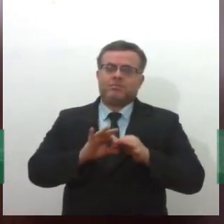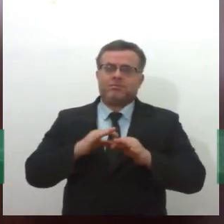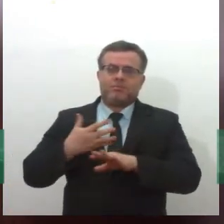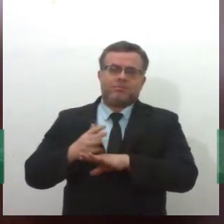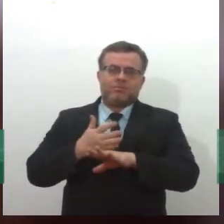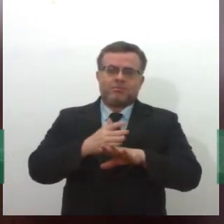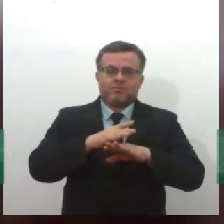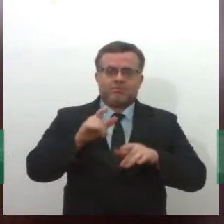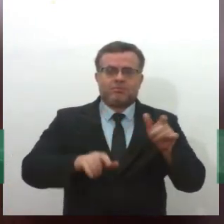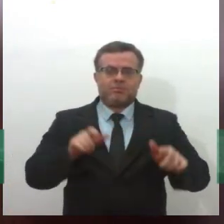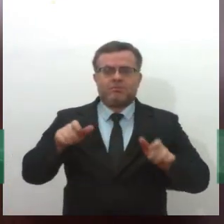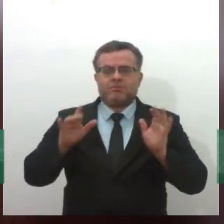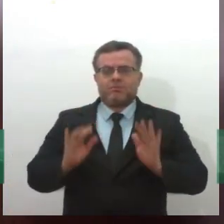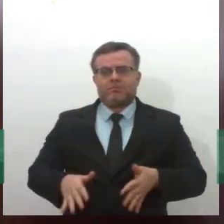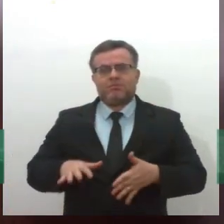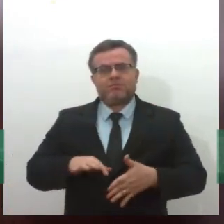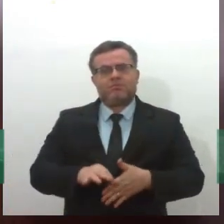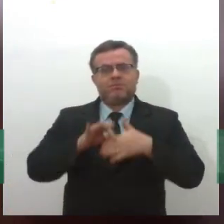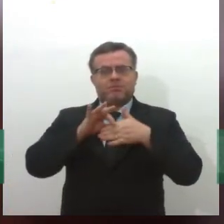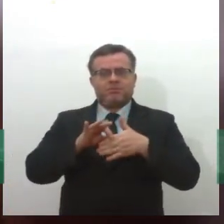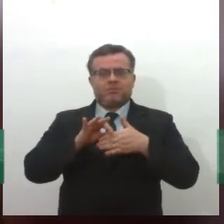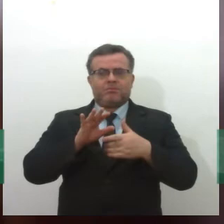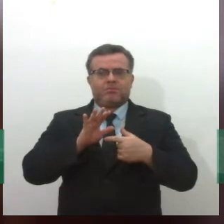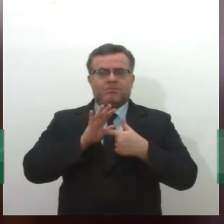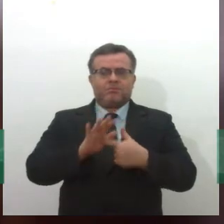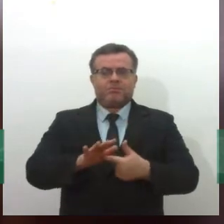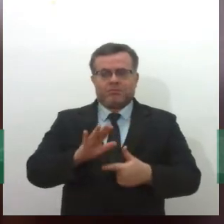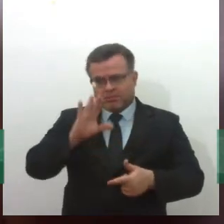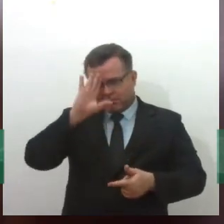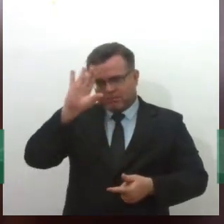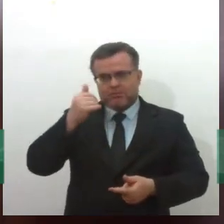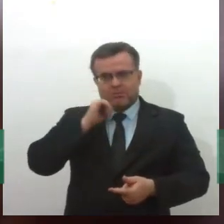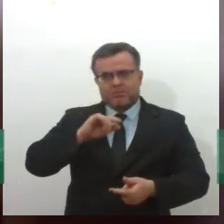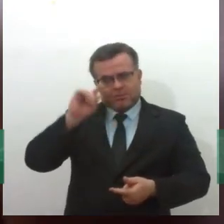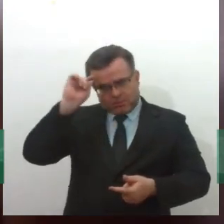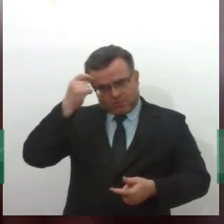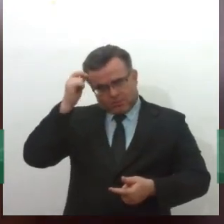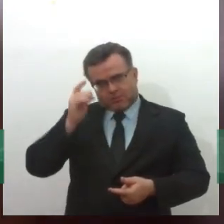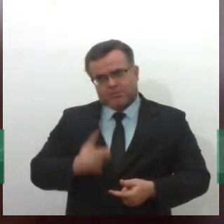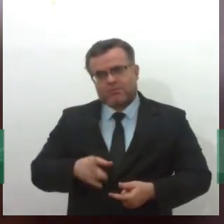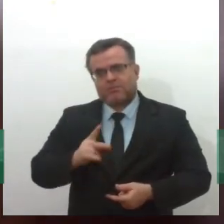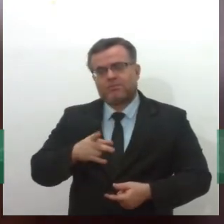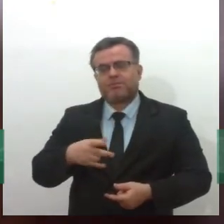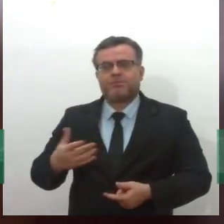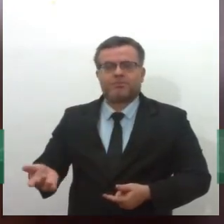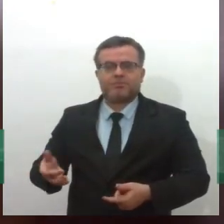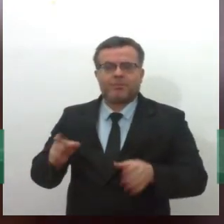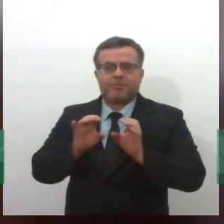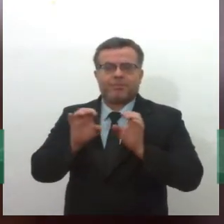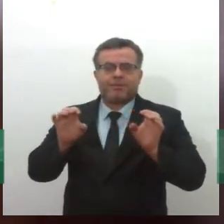lideranças, mulheres que já são lideranças, sobretudo mulheres negras, mas que, por conta da estrutura da